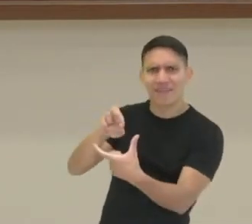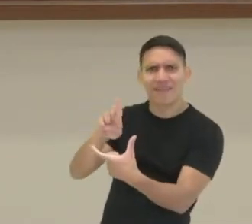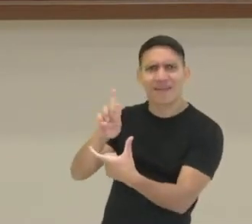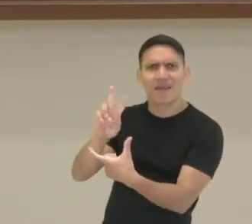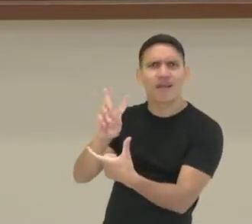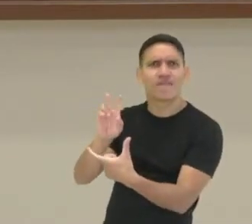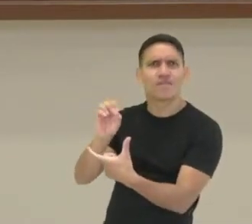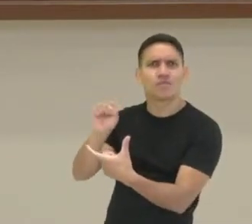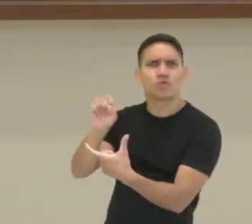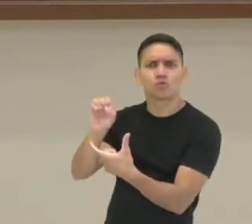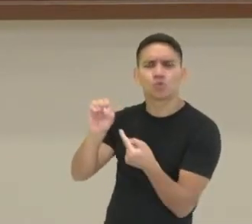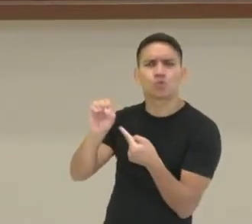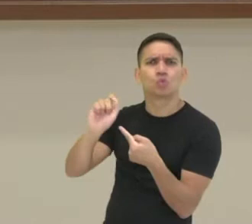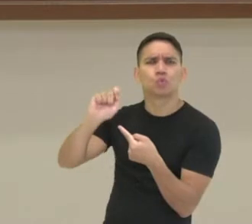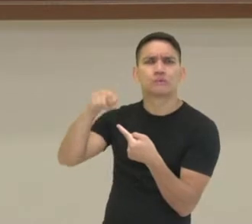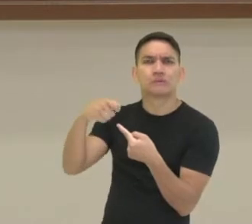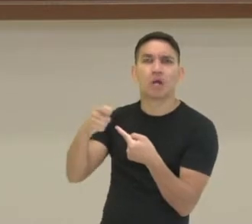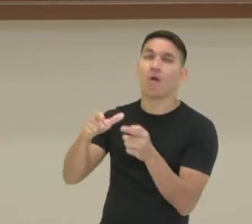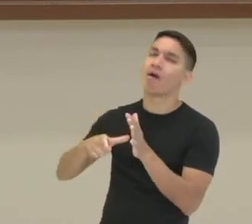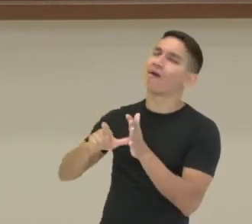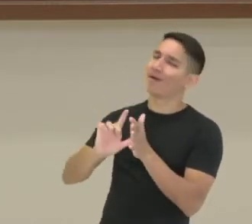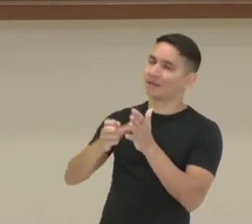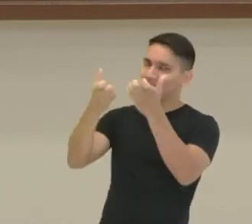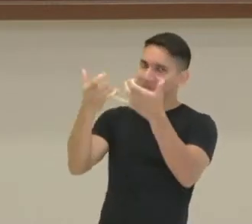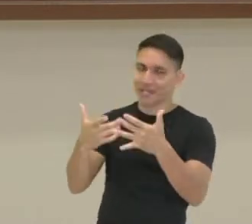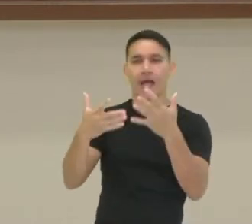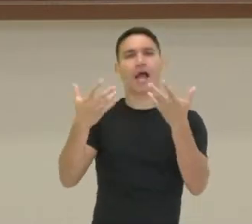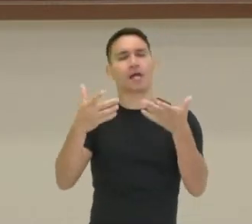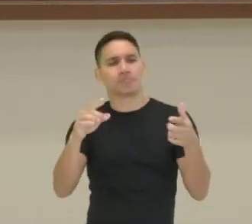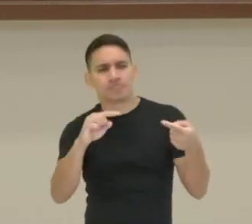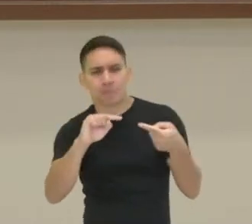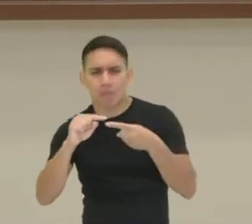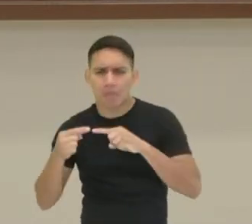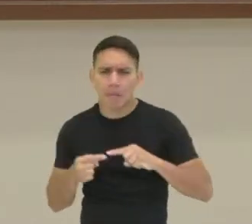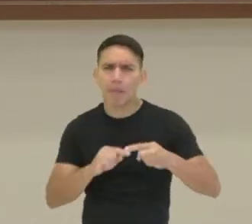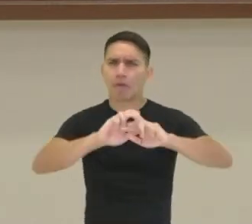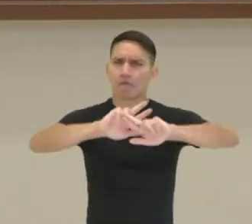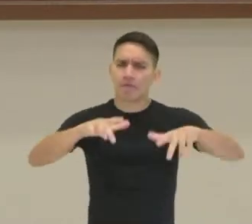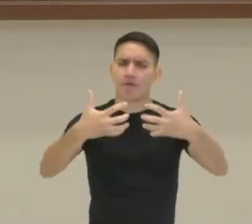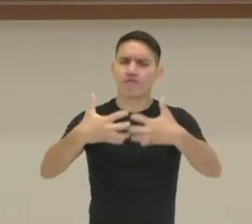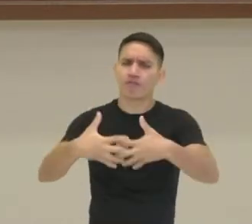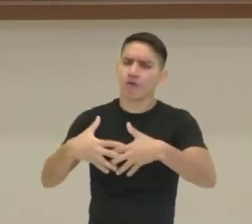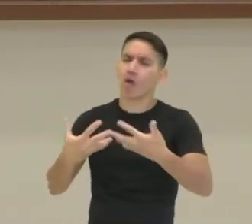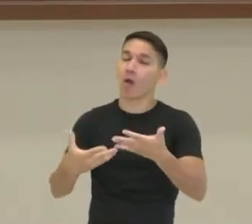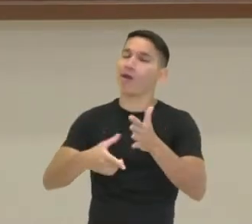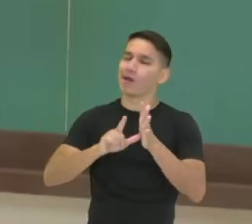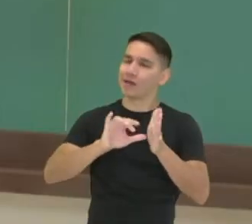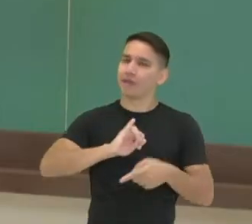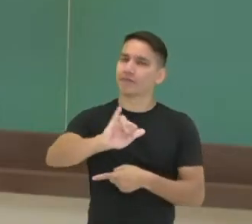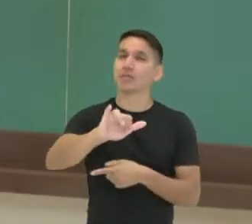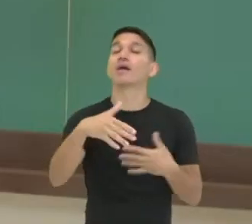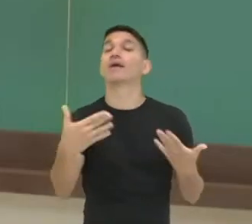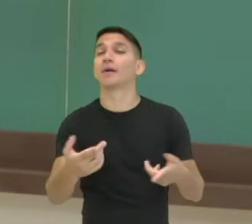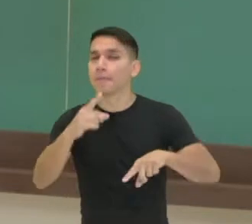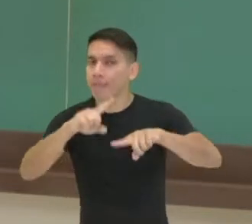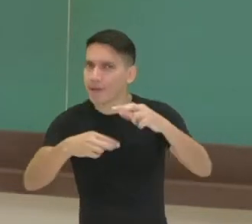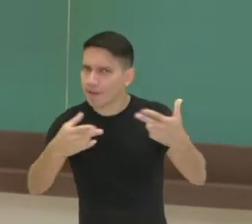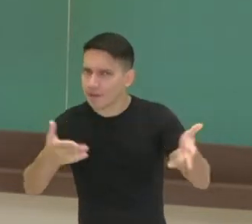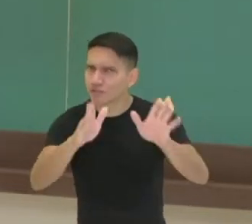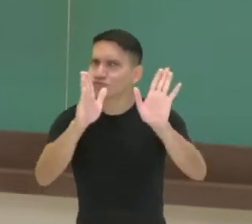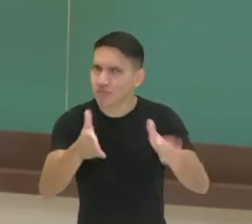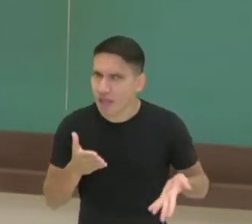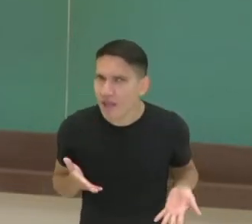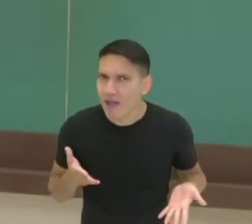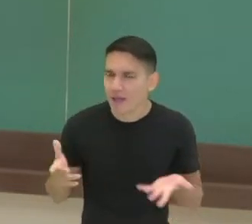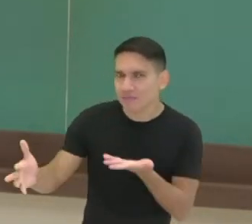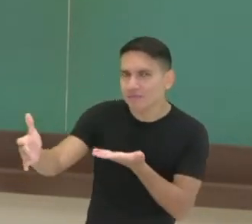falarmos sobre esse sistema, as suas partes e as suas funções, vamos para os recadinhos? Cadê o seu material? Cadê o